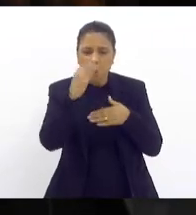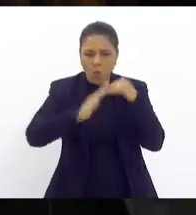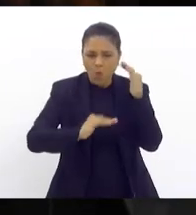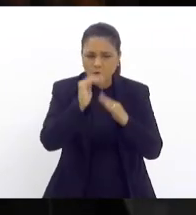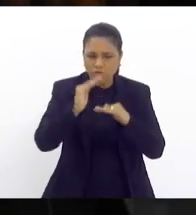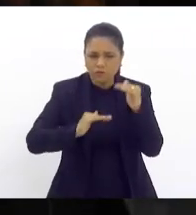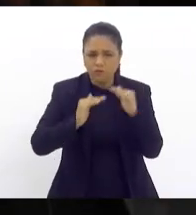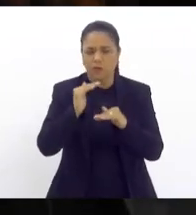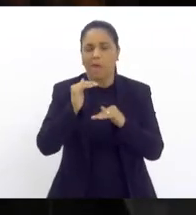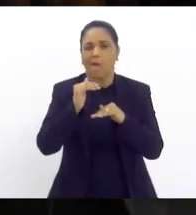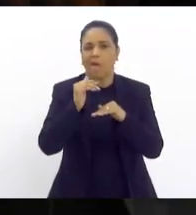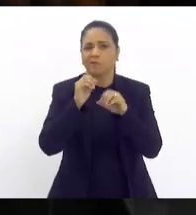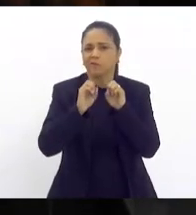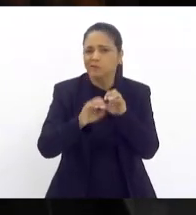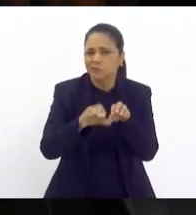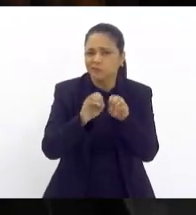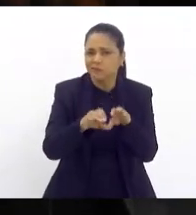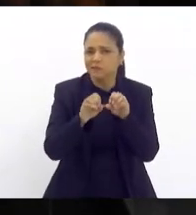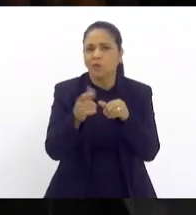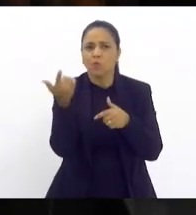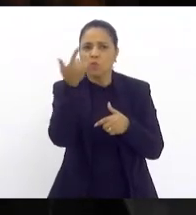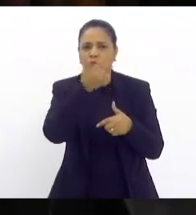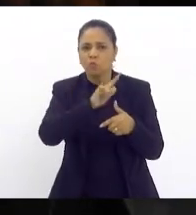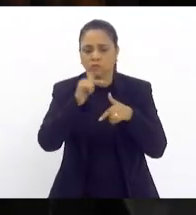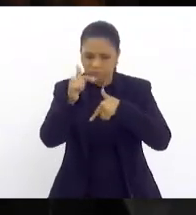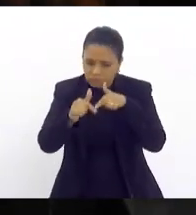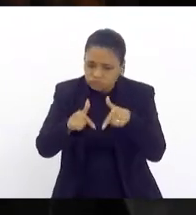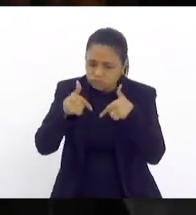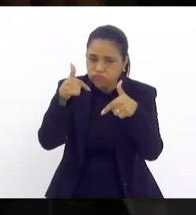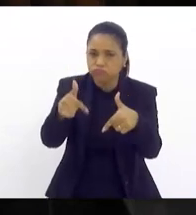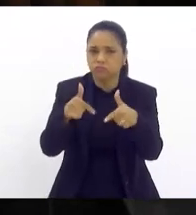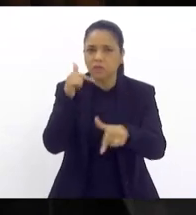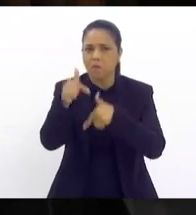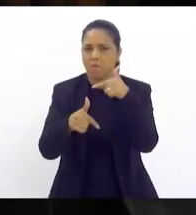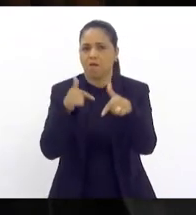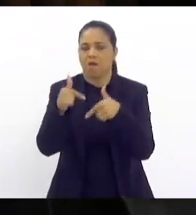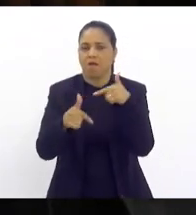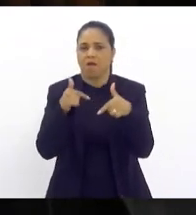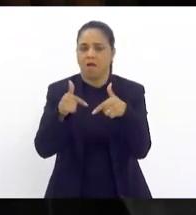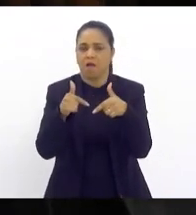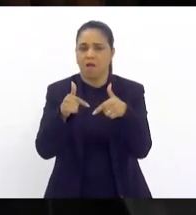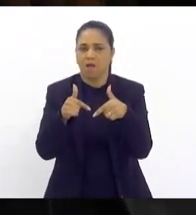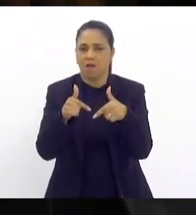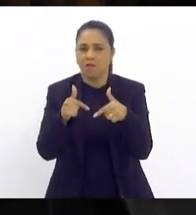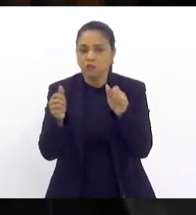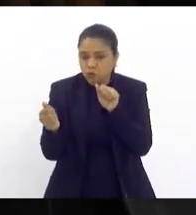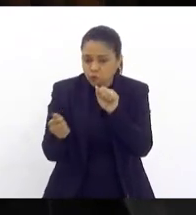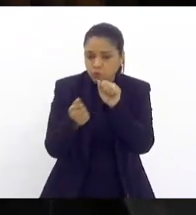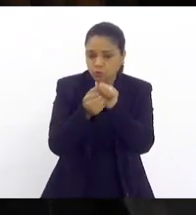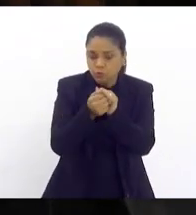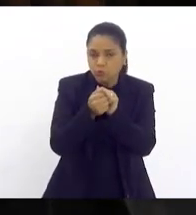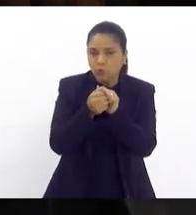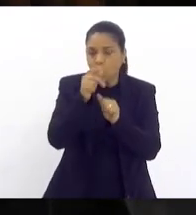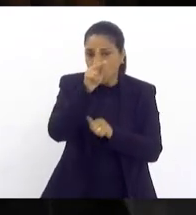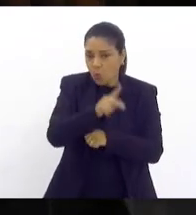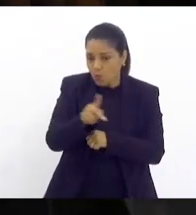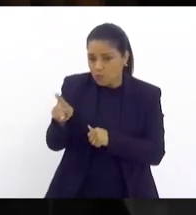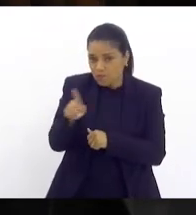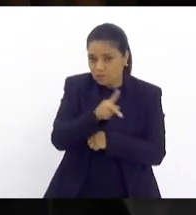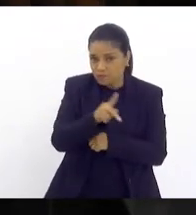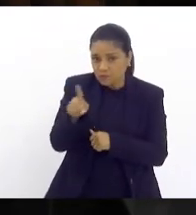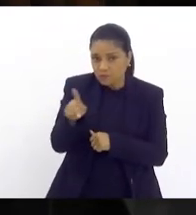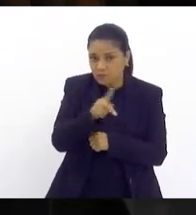trabalho porque é um orientador Educacional ele é capaz de junto com o professor